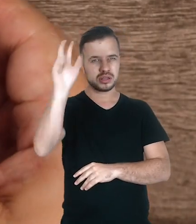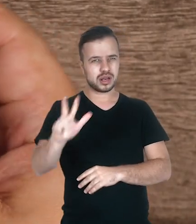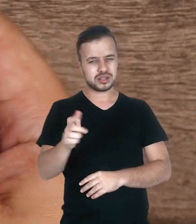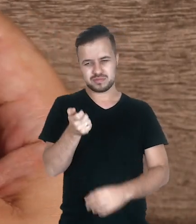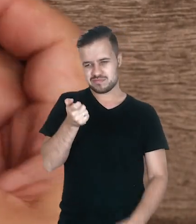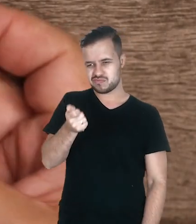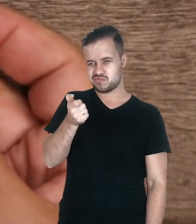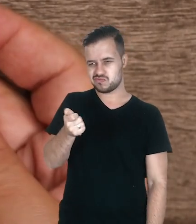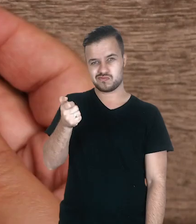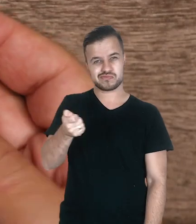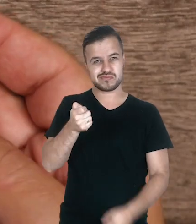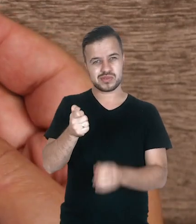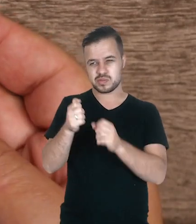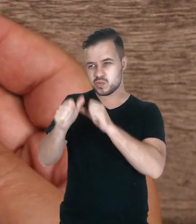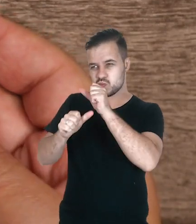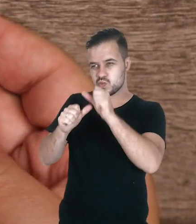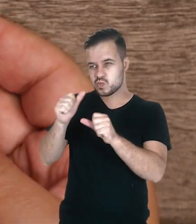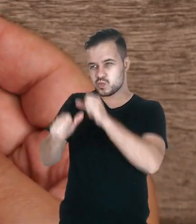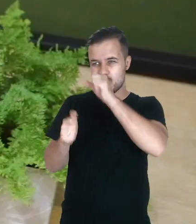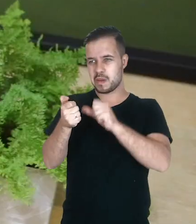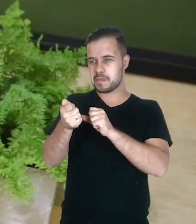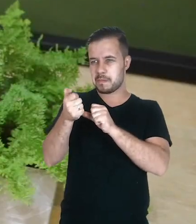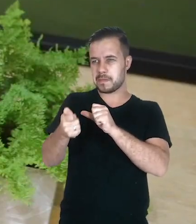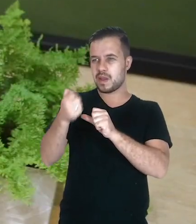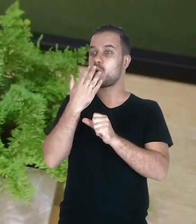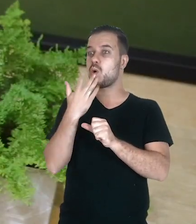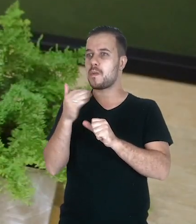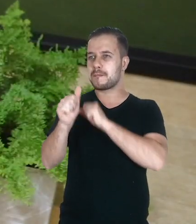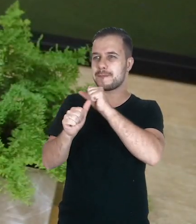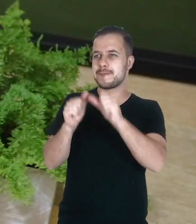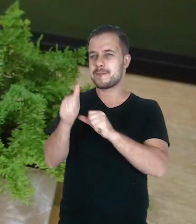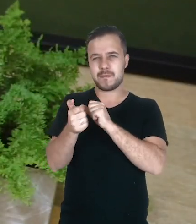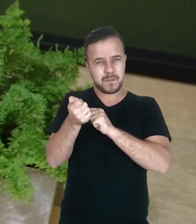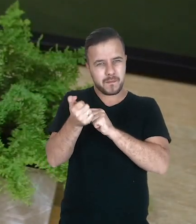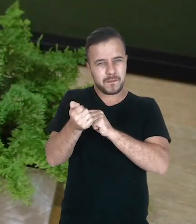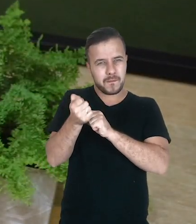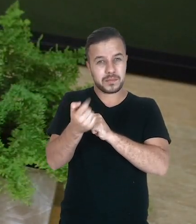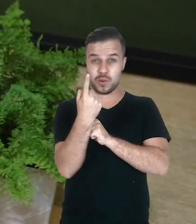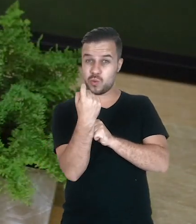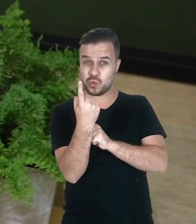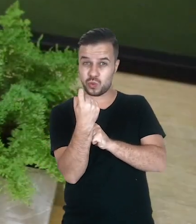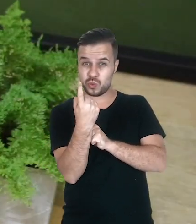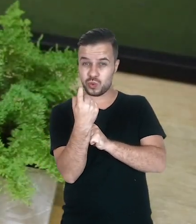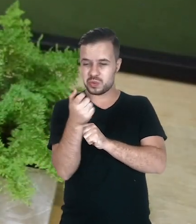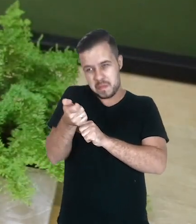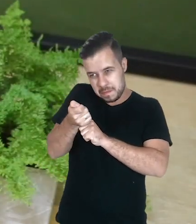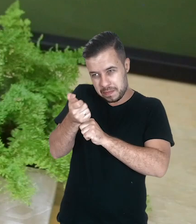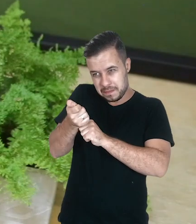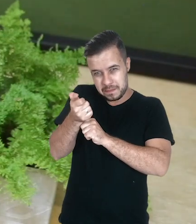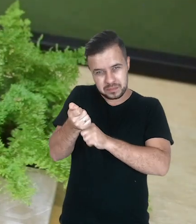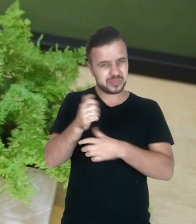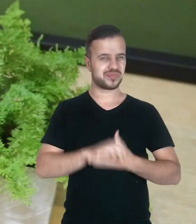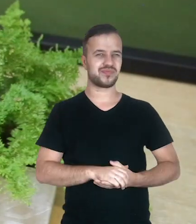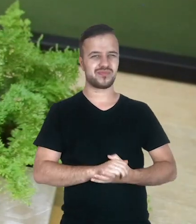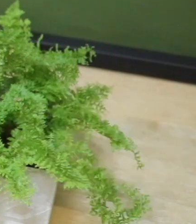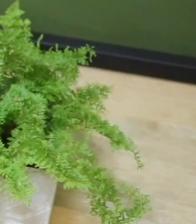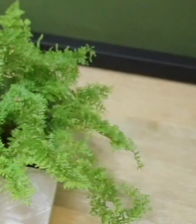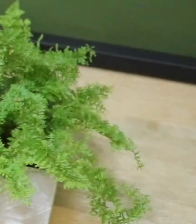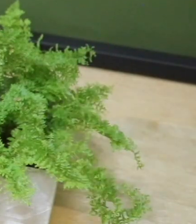de controle remoto que você pode colorir o seu ambiente com várias tonalidades com um único produto.